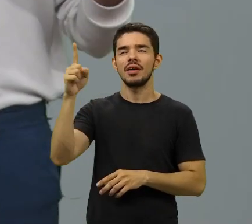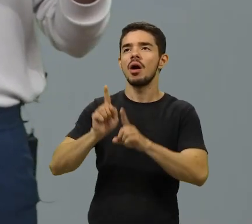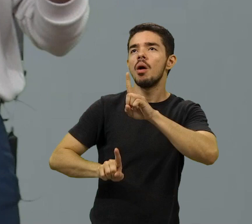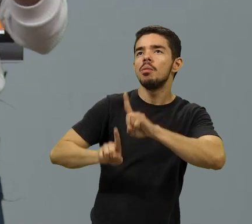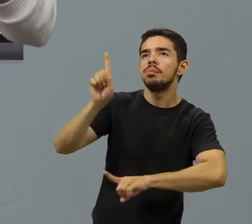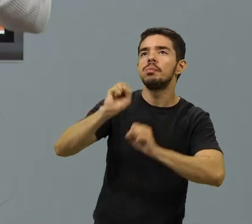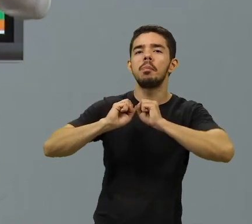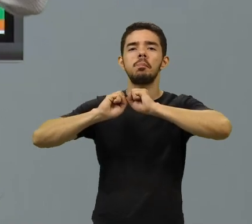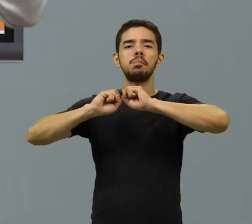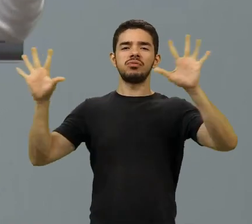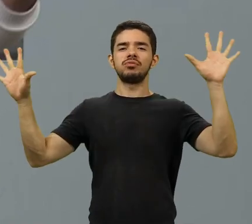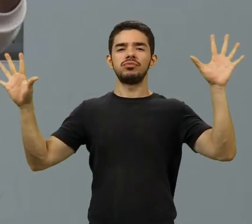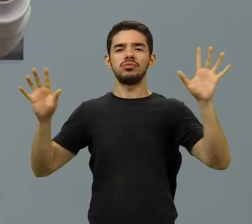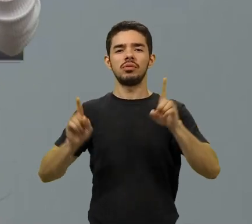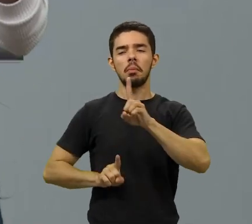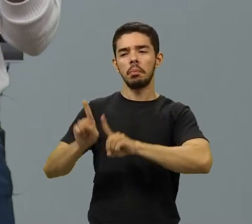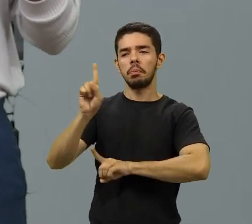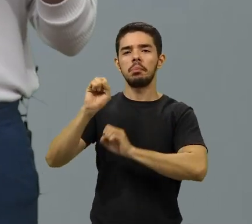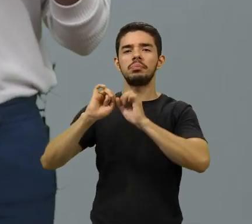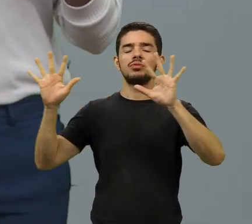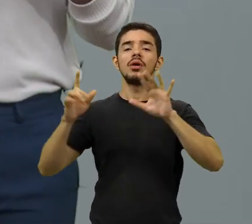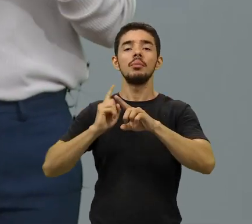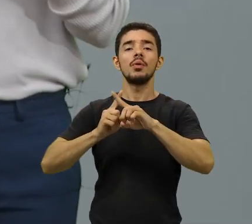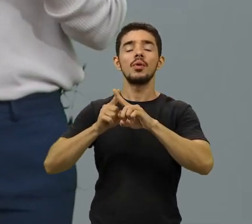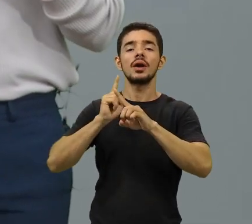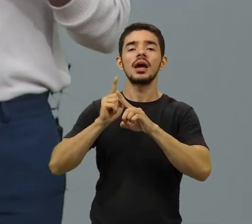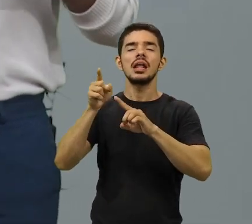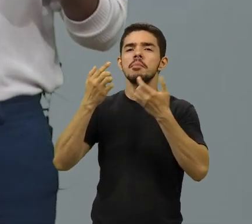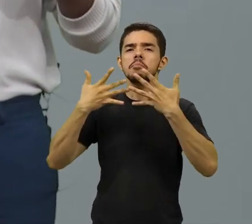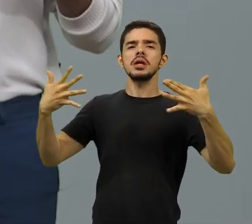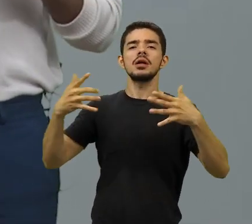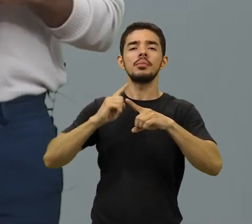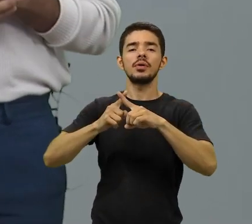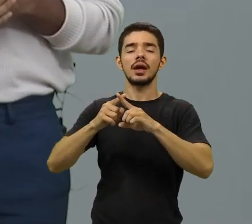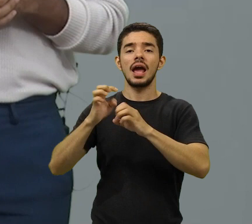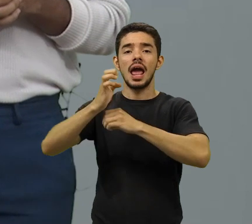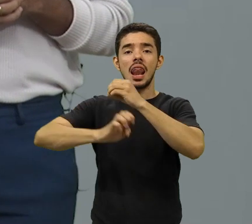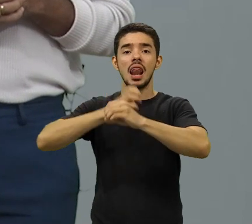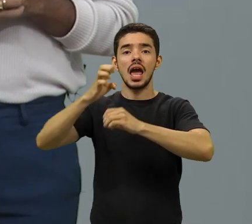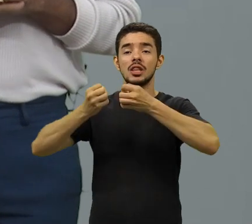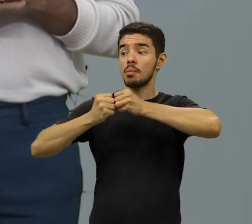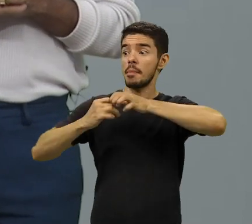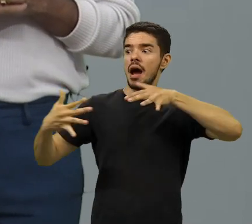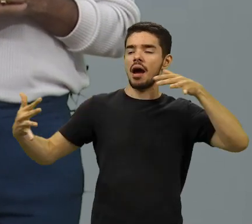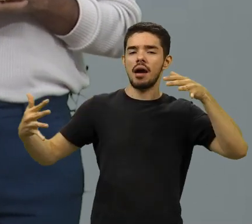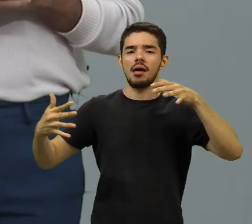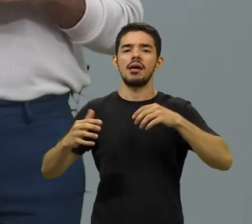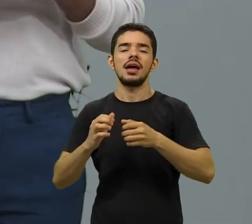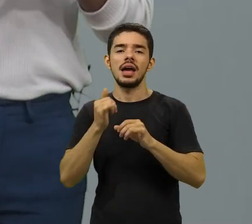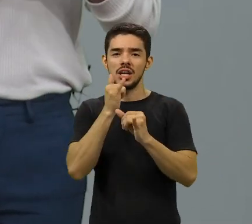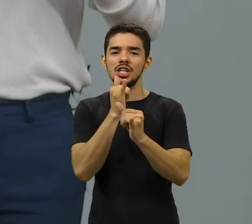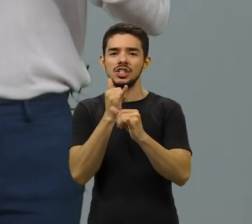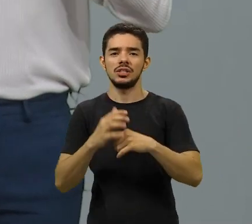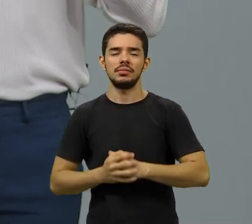de artifício, como eles brilham, porque os elétrons estão saltando para um maior nível de energia.